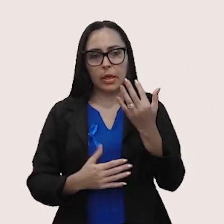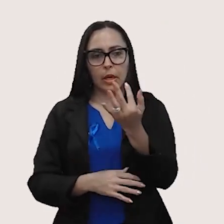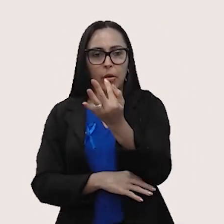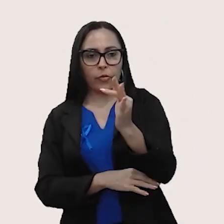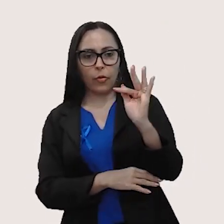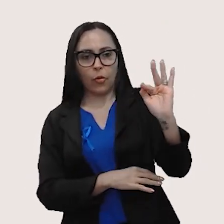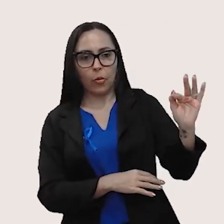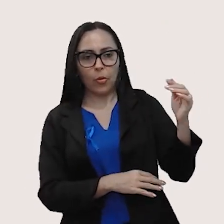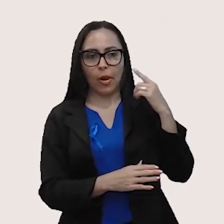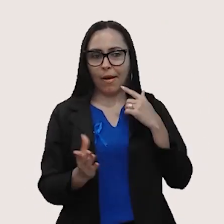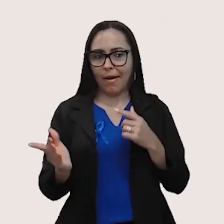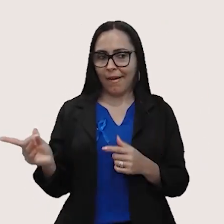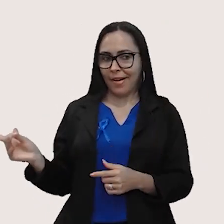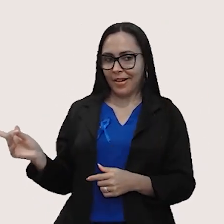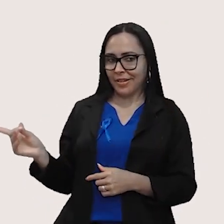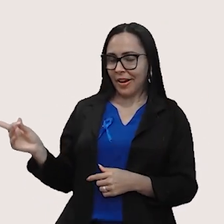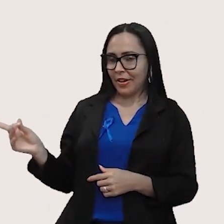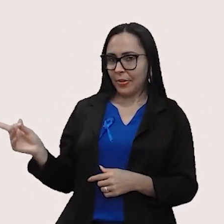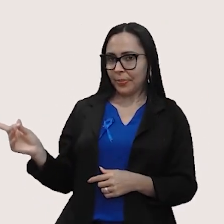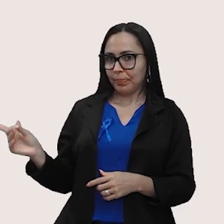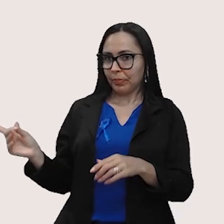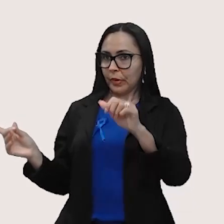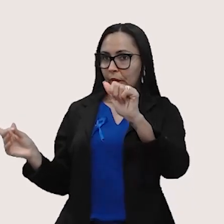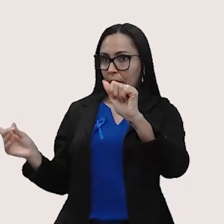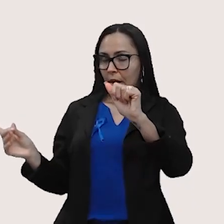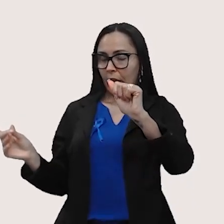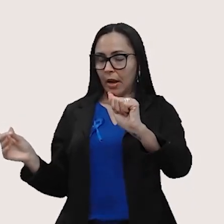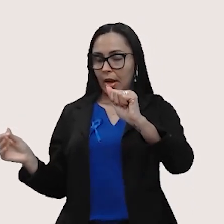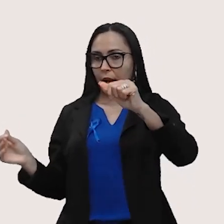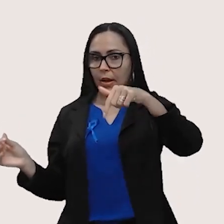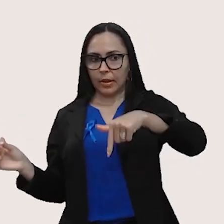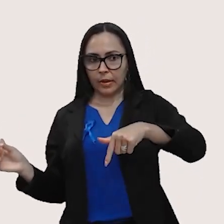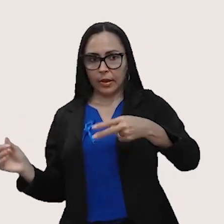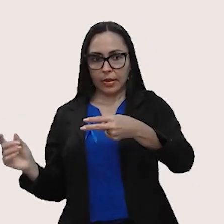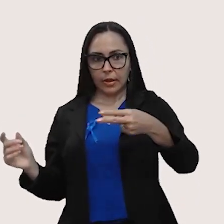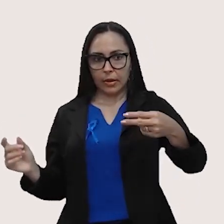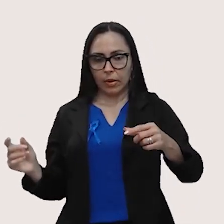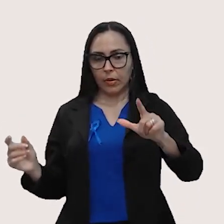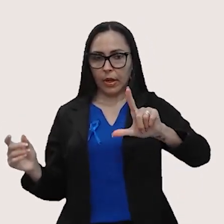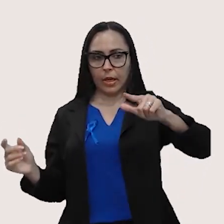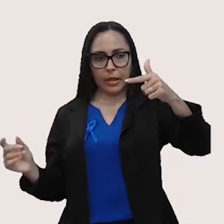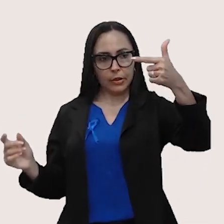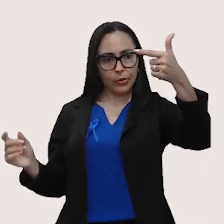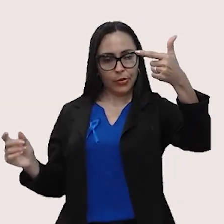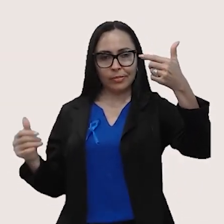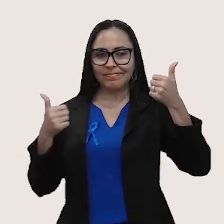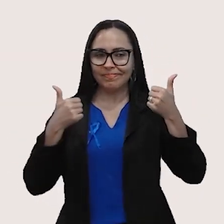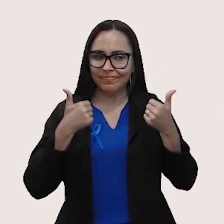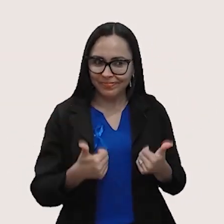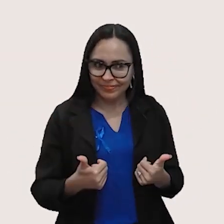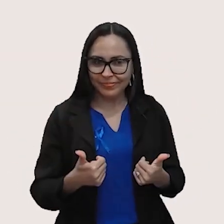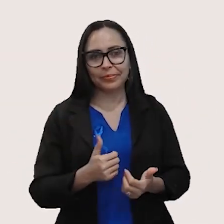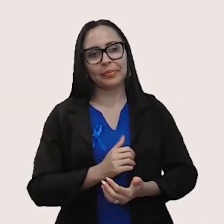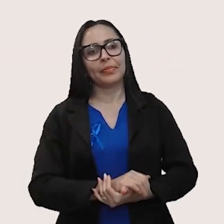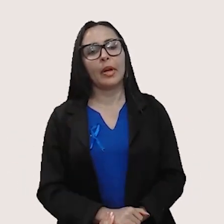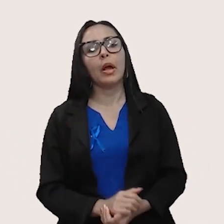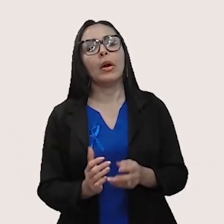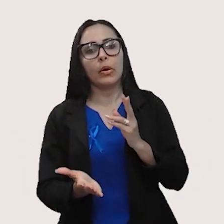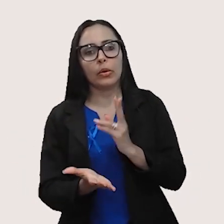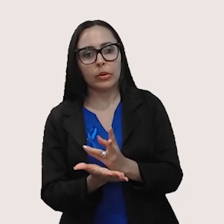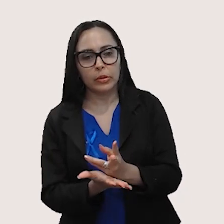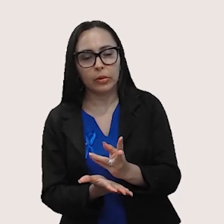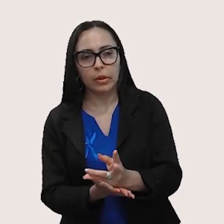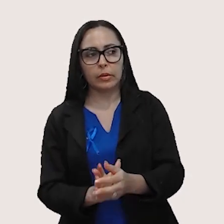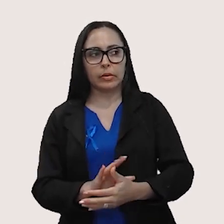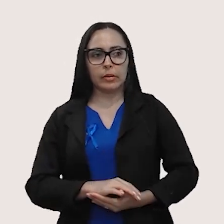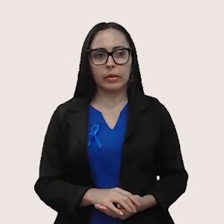calcular a área do quadrado, que é o L na potência 2. Beleza? Show de bola? Continuando. Aí eu vou trazer